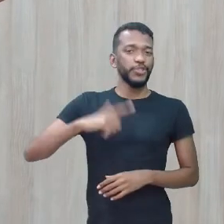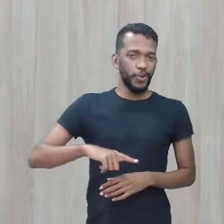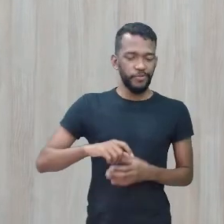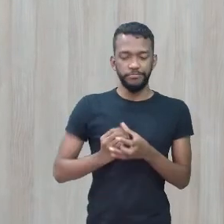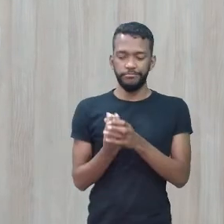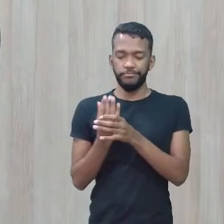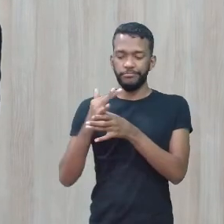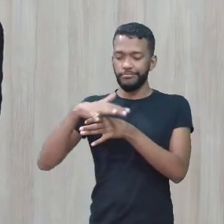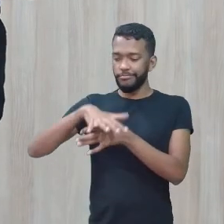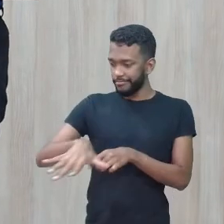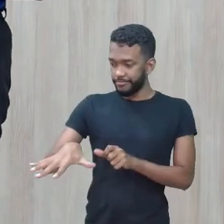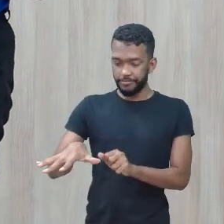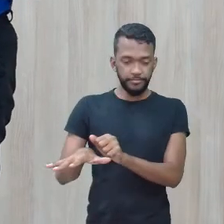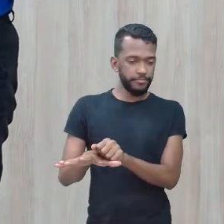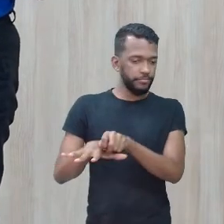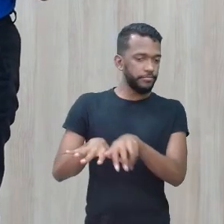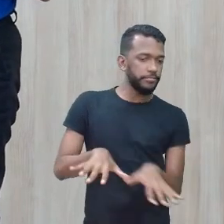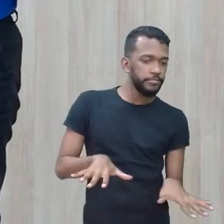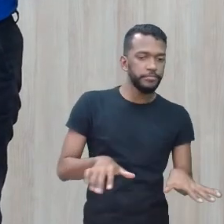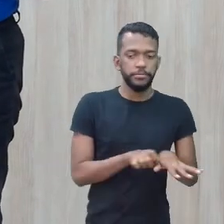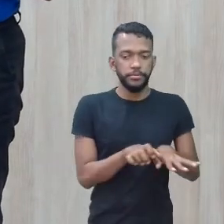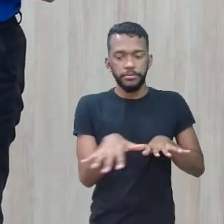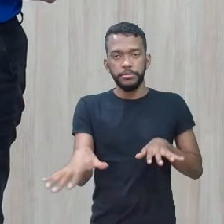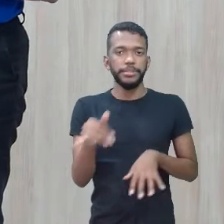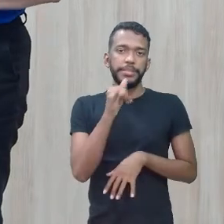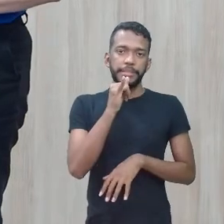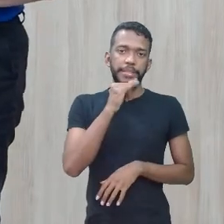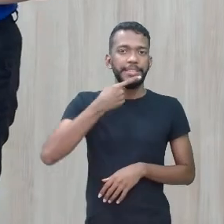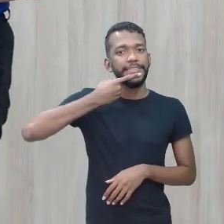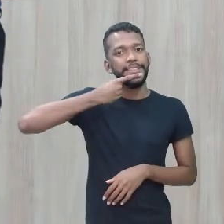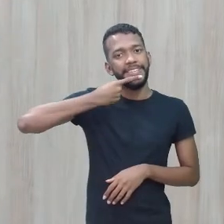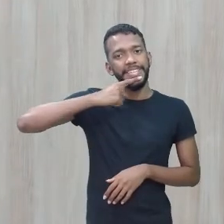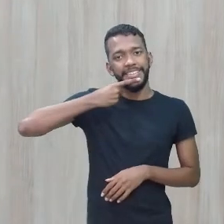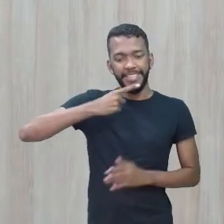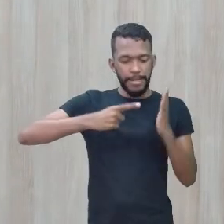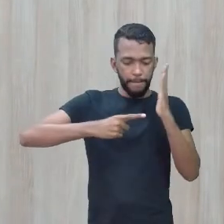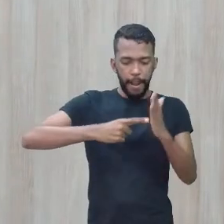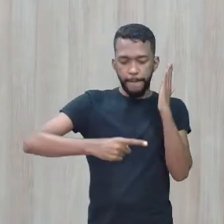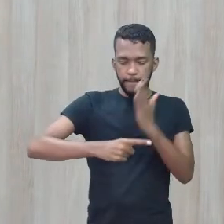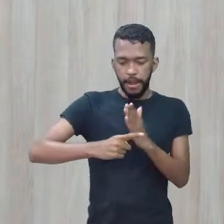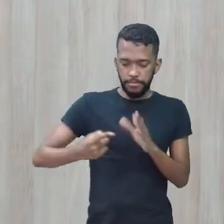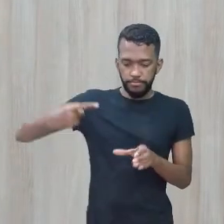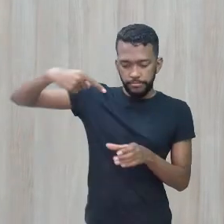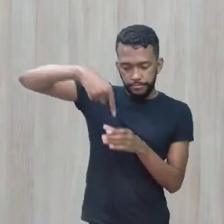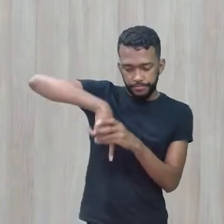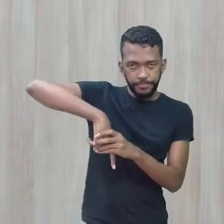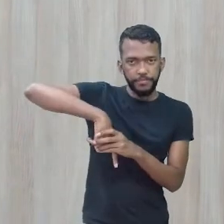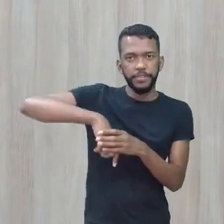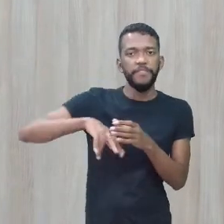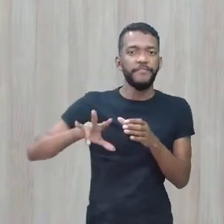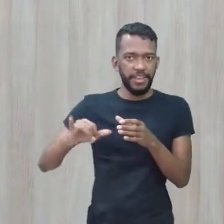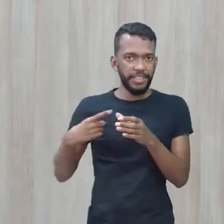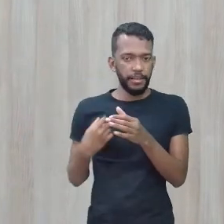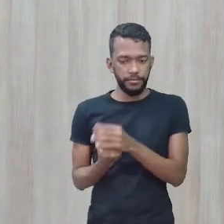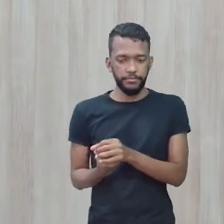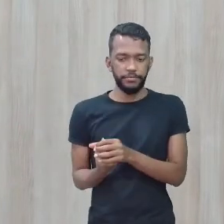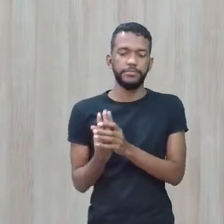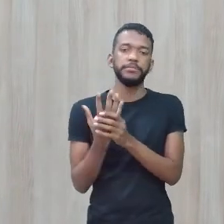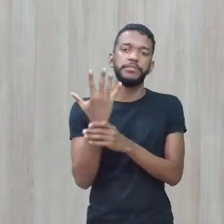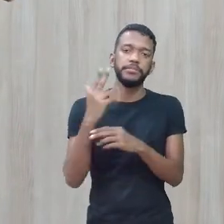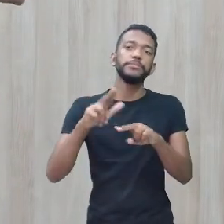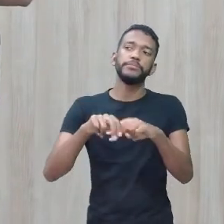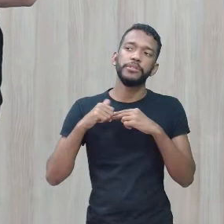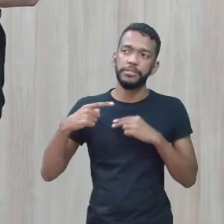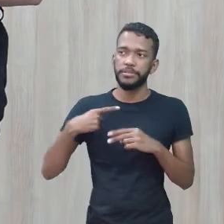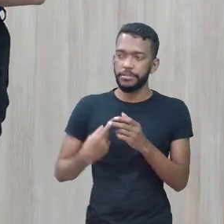outro. Quando você planta um pedaço de cana, então ela vai surgir outro organismo a partir